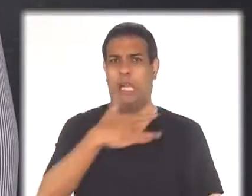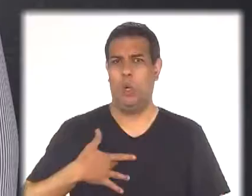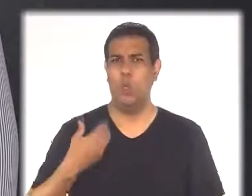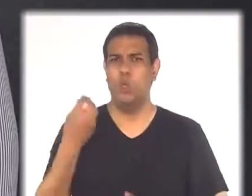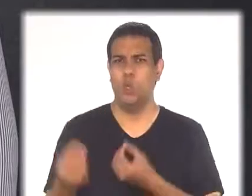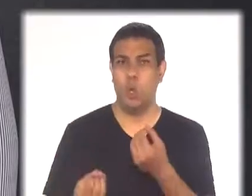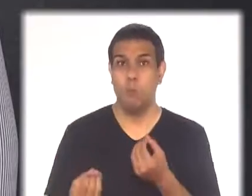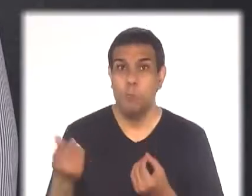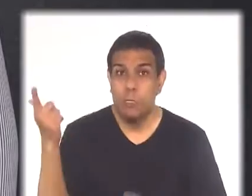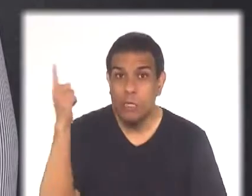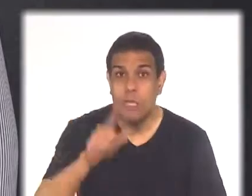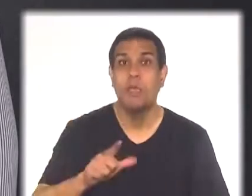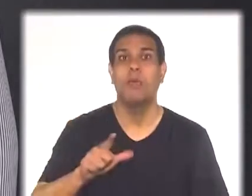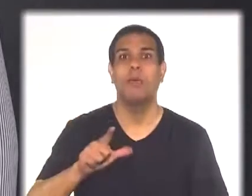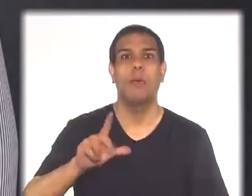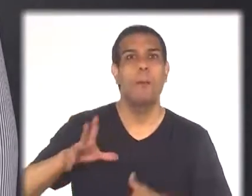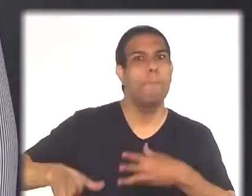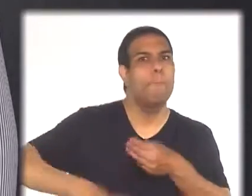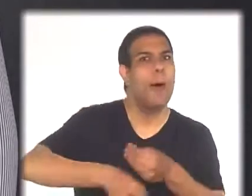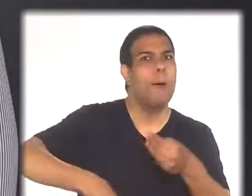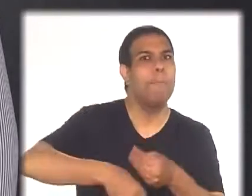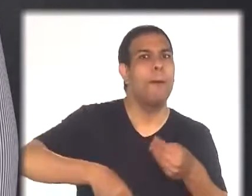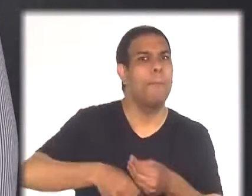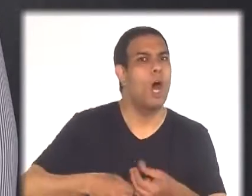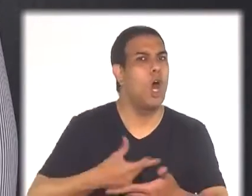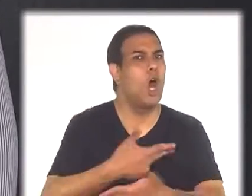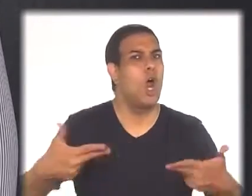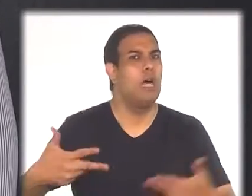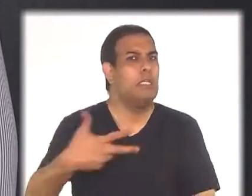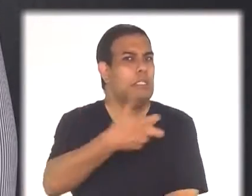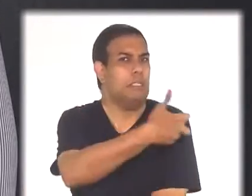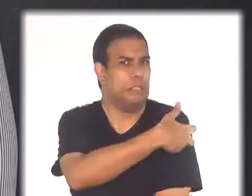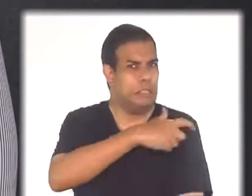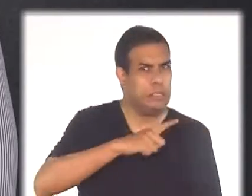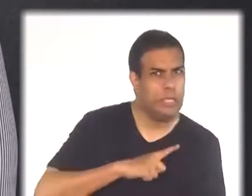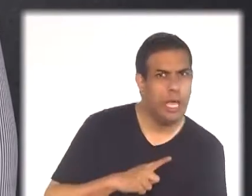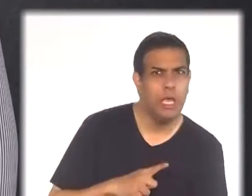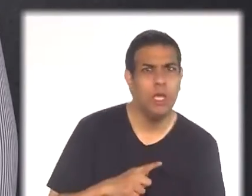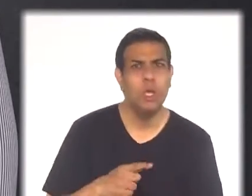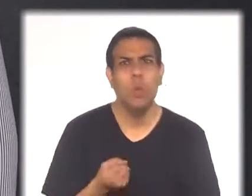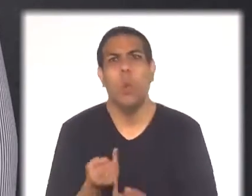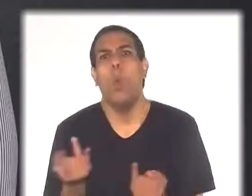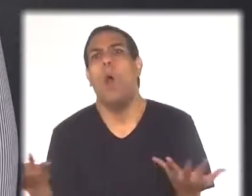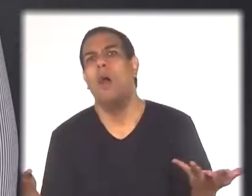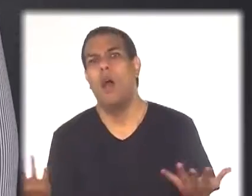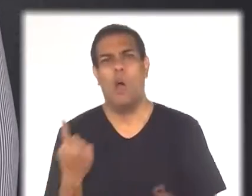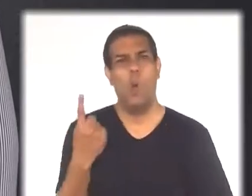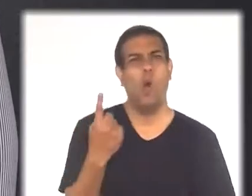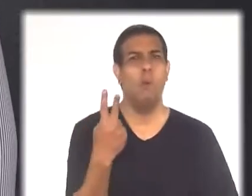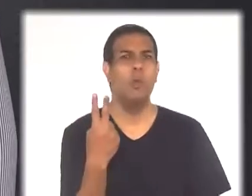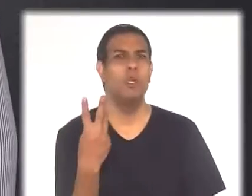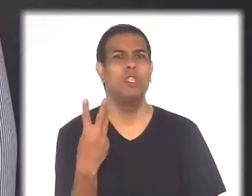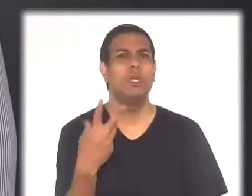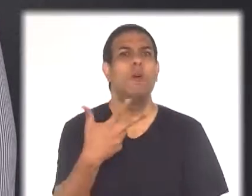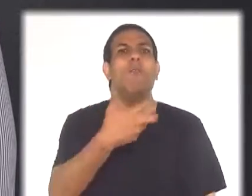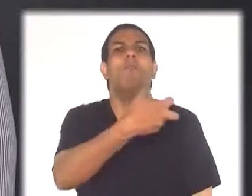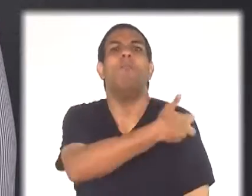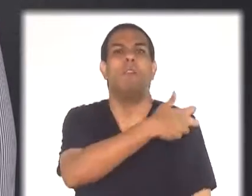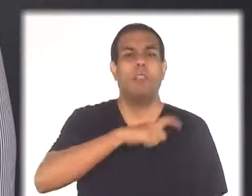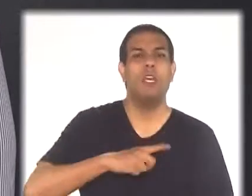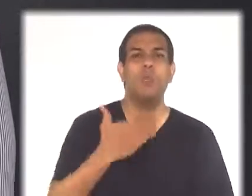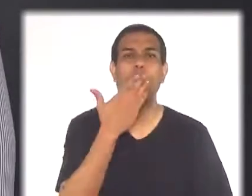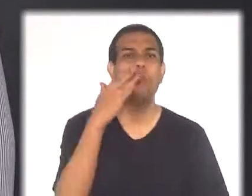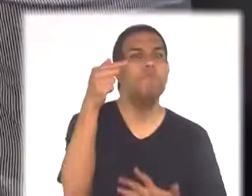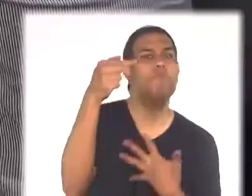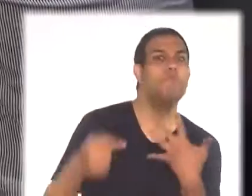SUS. Existe a possibilidade de chegarem mais de uma vacina ao Sistema Único de Saúde, ou enfim, nem seja na rede